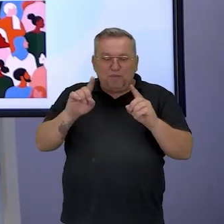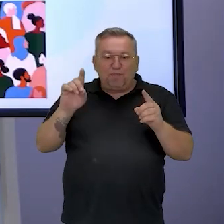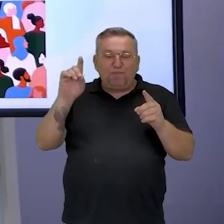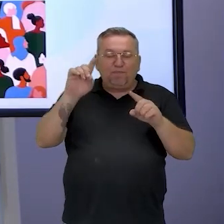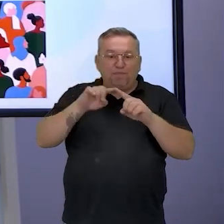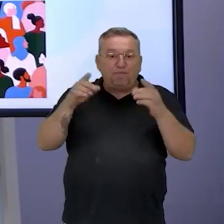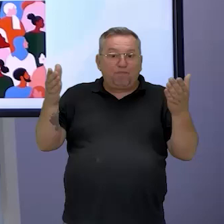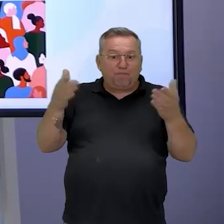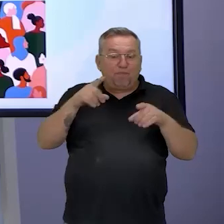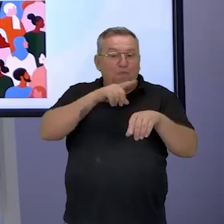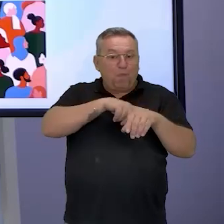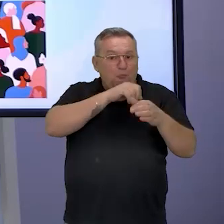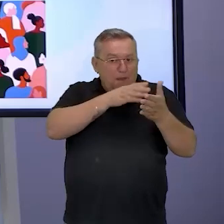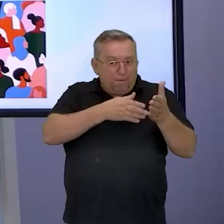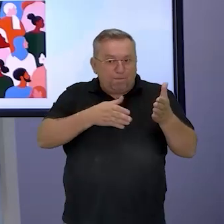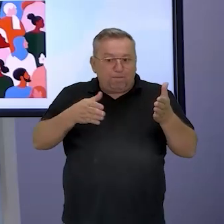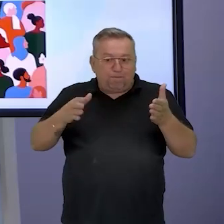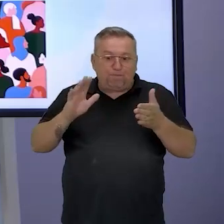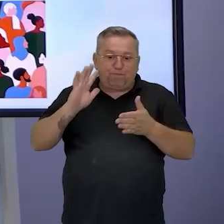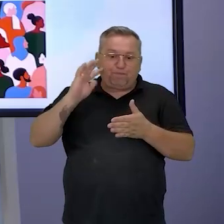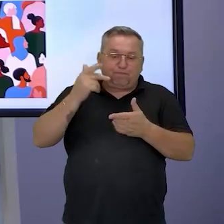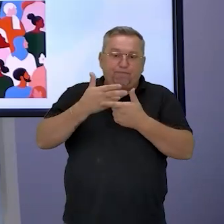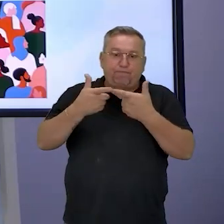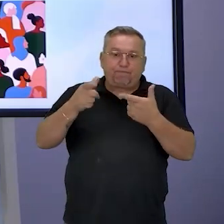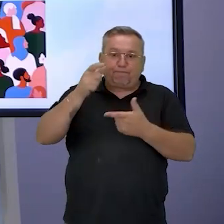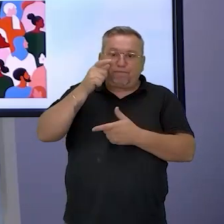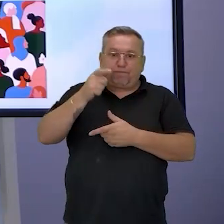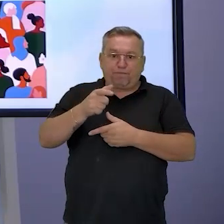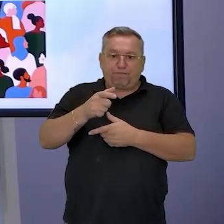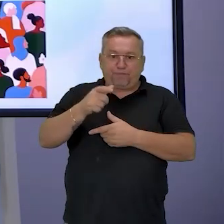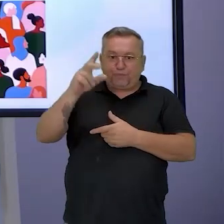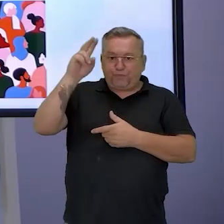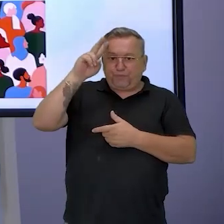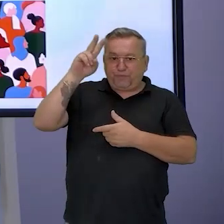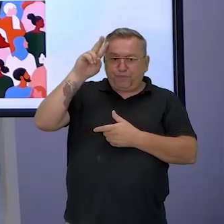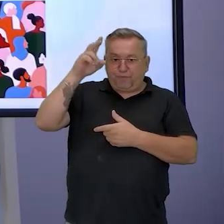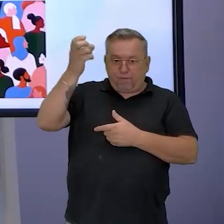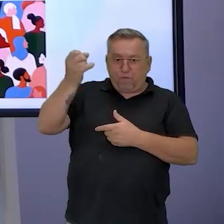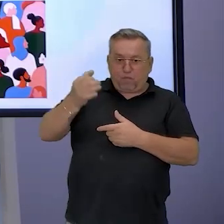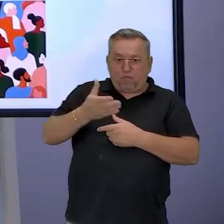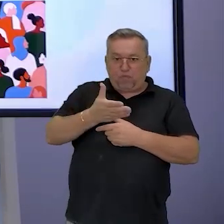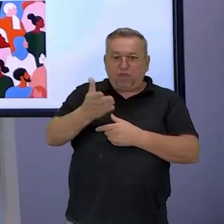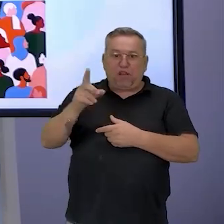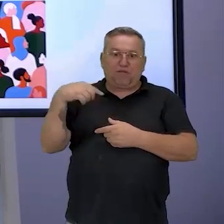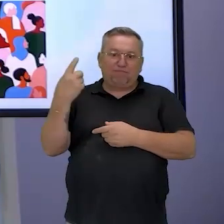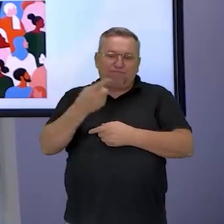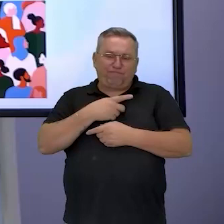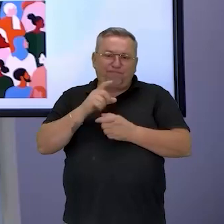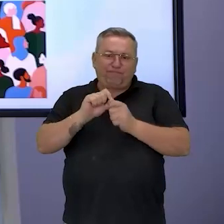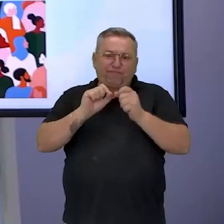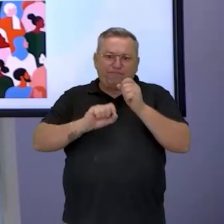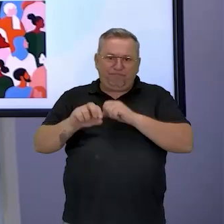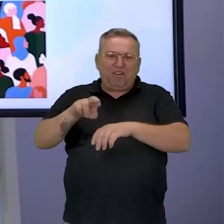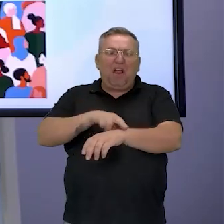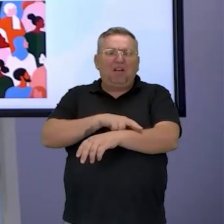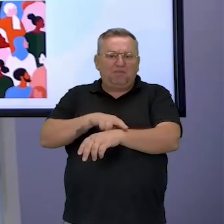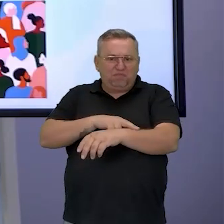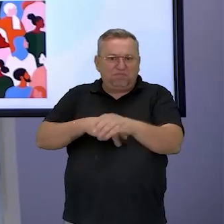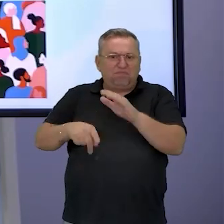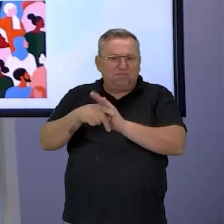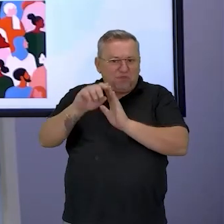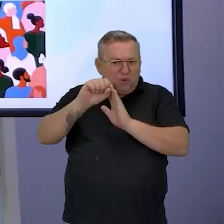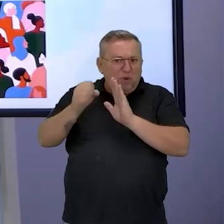nesse período acontece algo muito interessante. Lembra quando eu falei para vocês que nós éramos extremamente racistas no